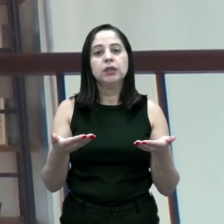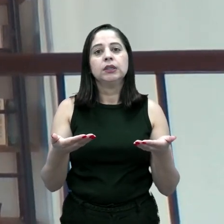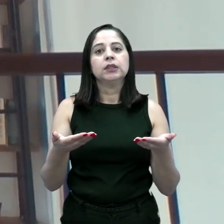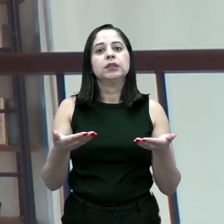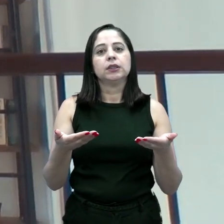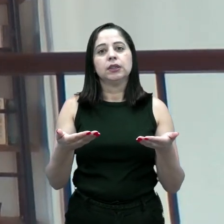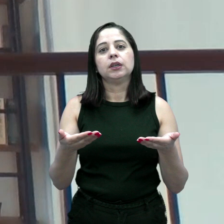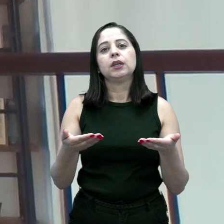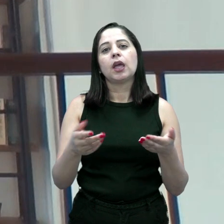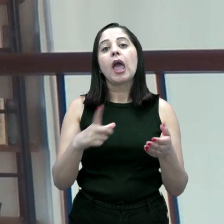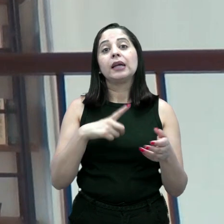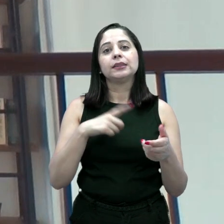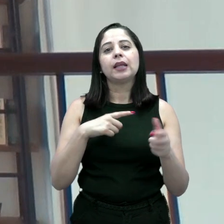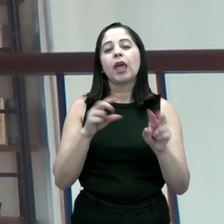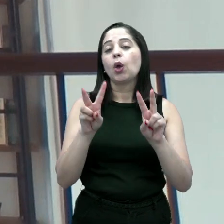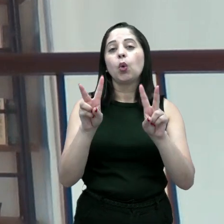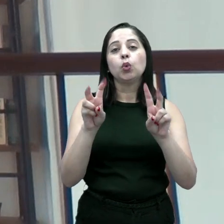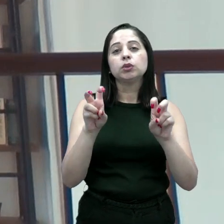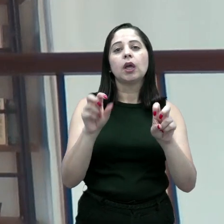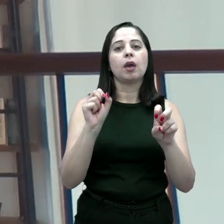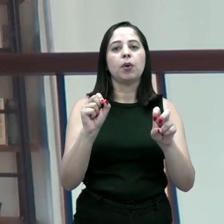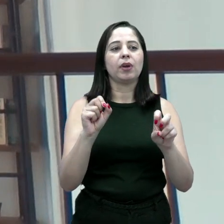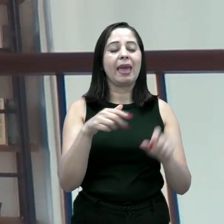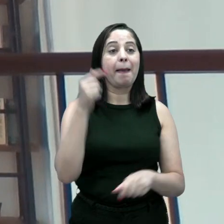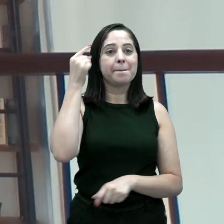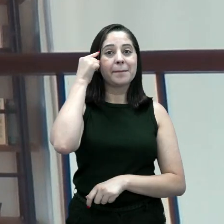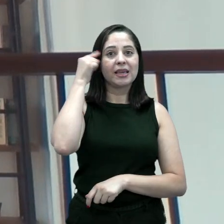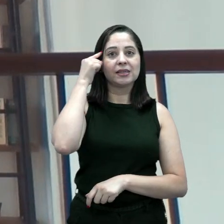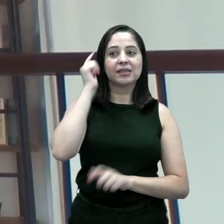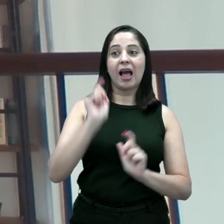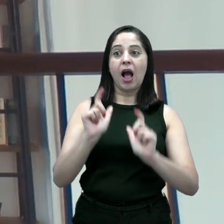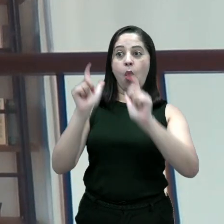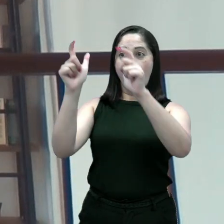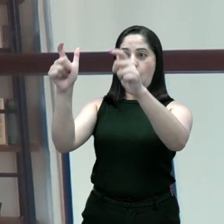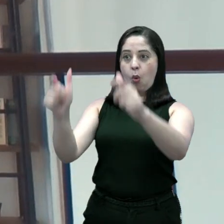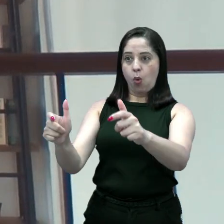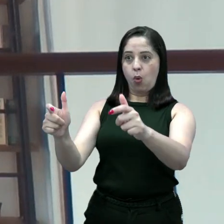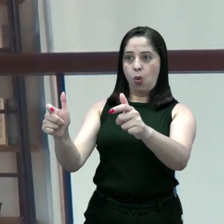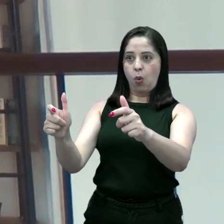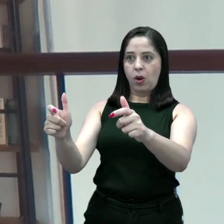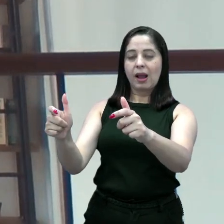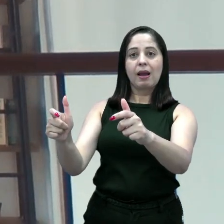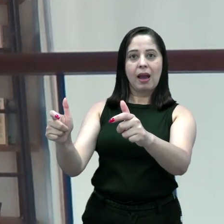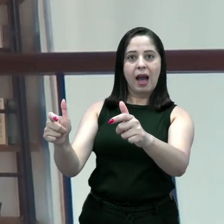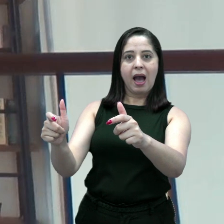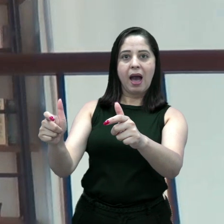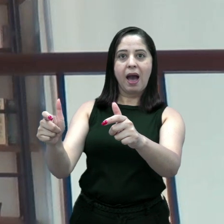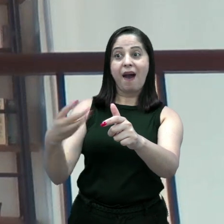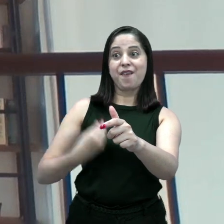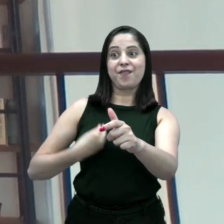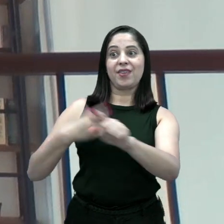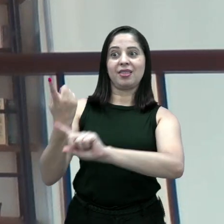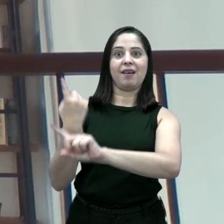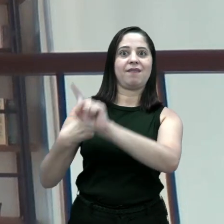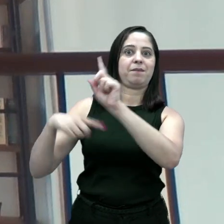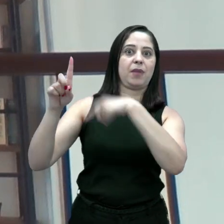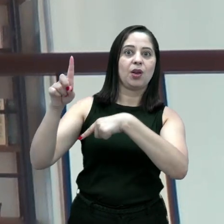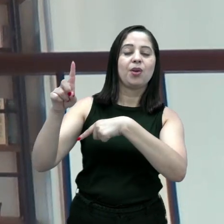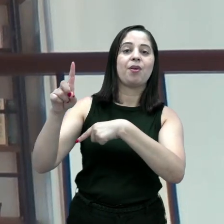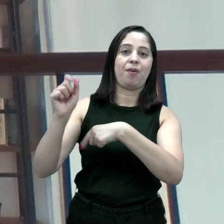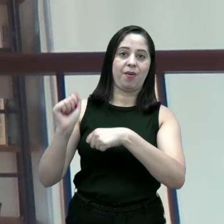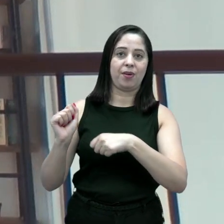essas questões de achar que em um outro local você pode ter aí mais sucesso, ter uma vida